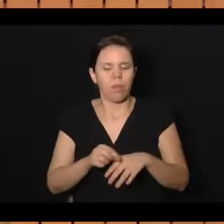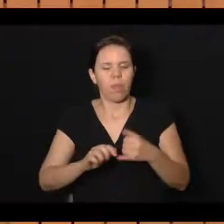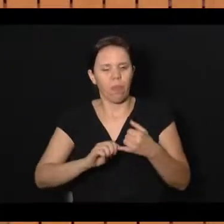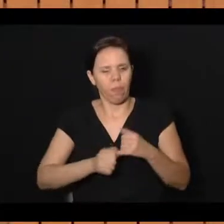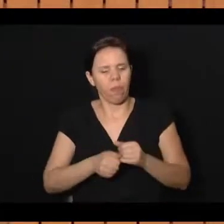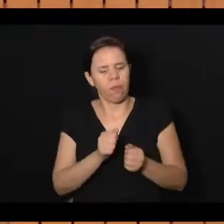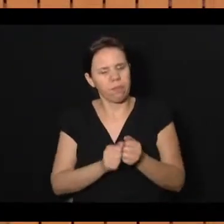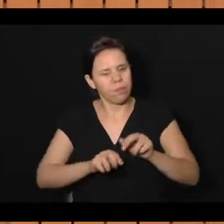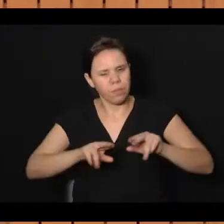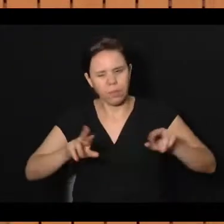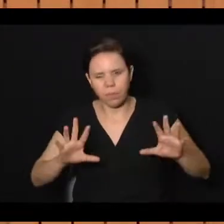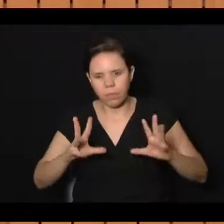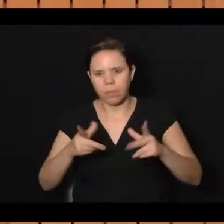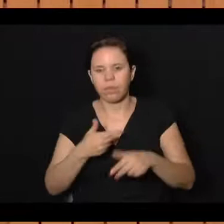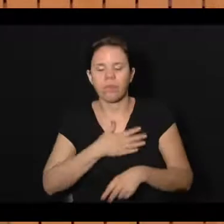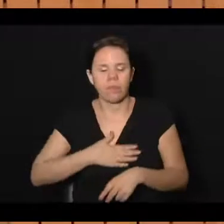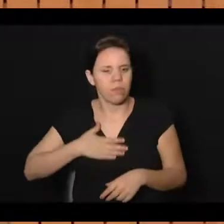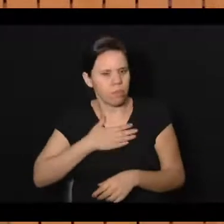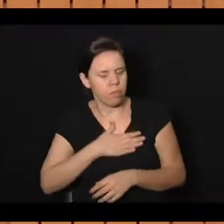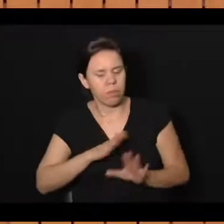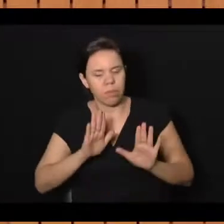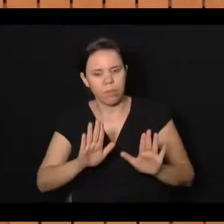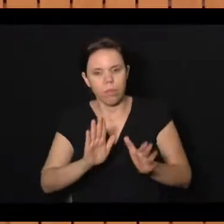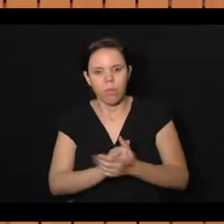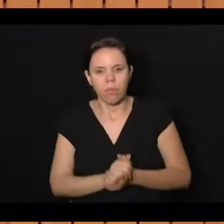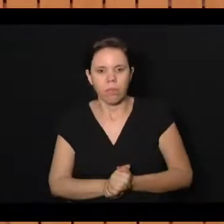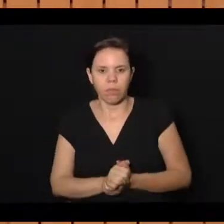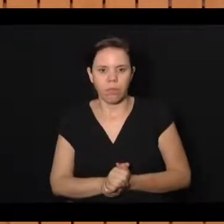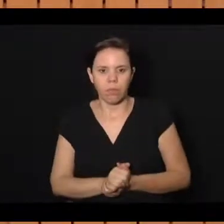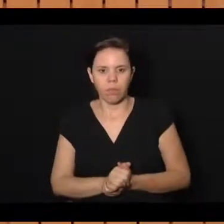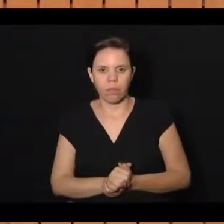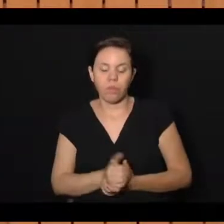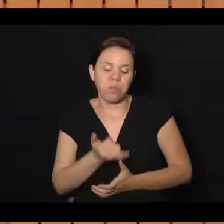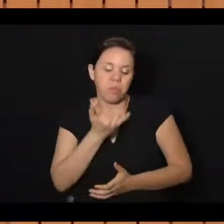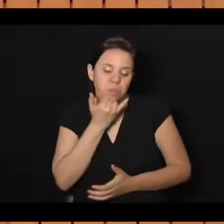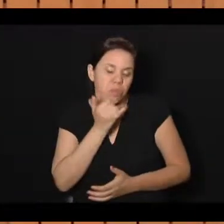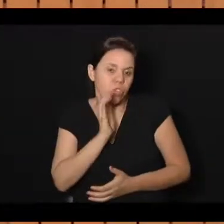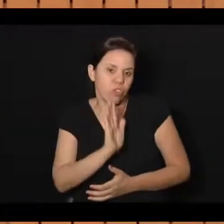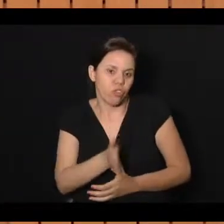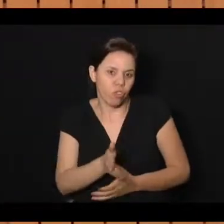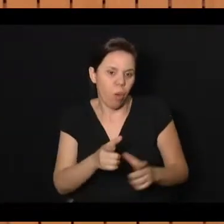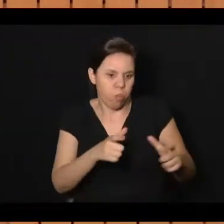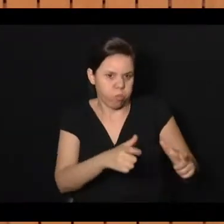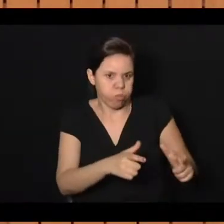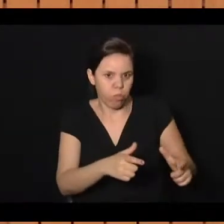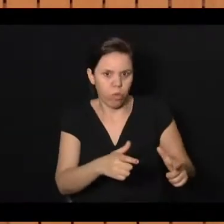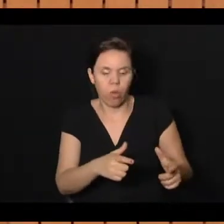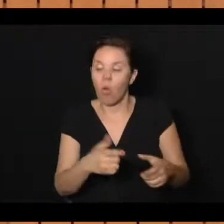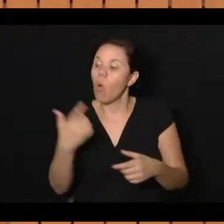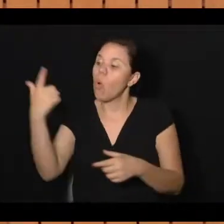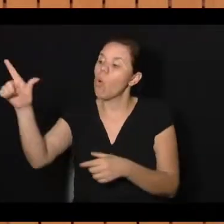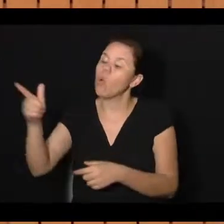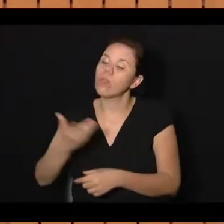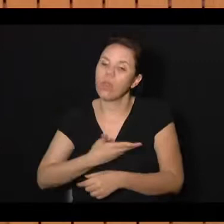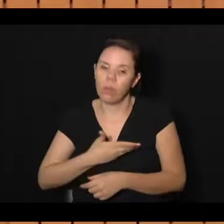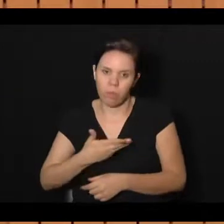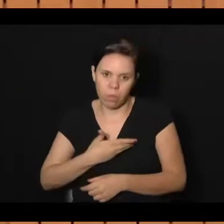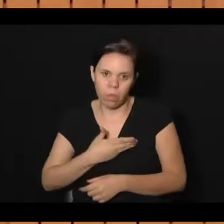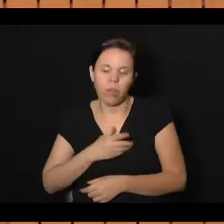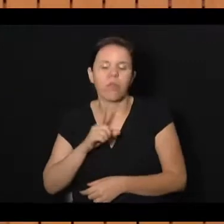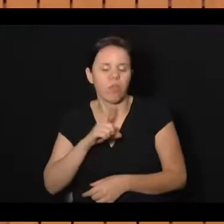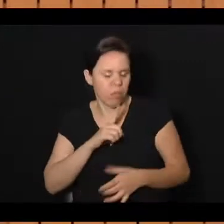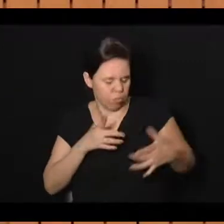então eles gostam só que ou não desculpa já passou alguém aqui já entregou entrega pro amigo ali então lhe são